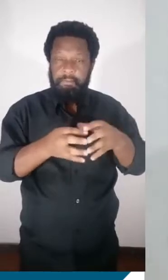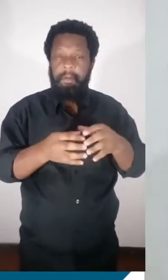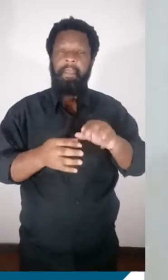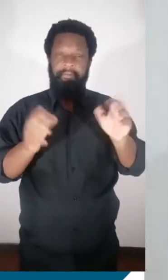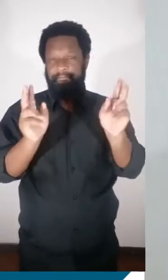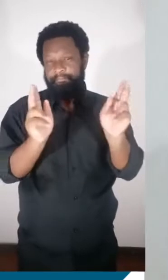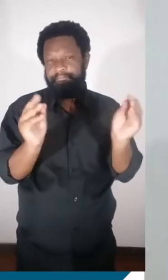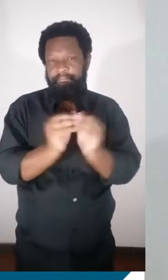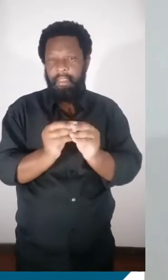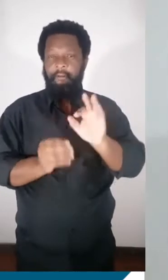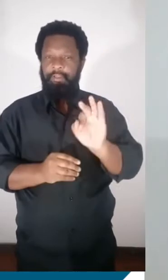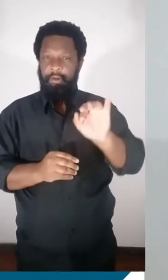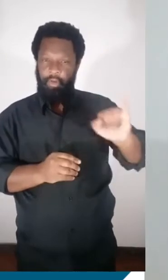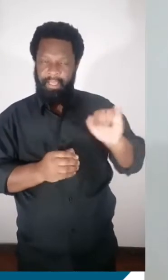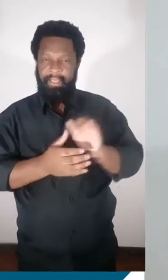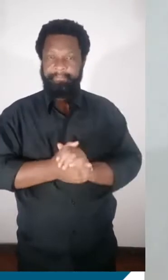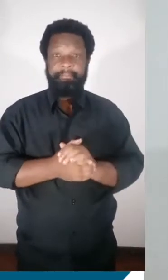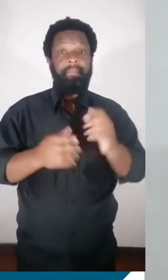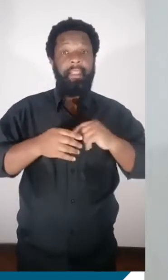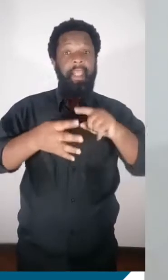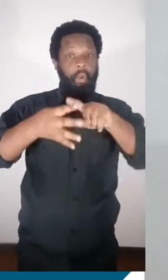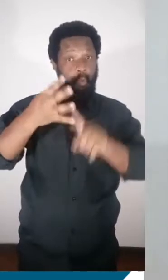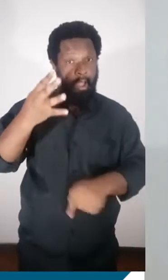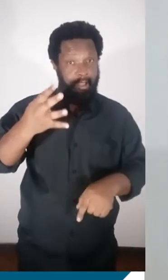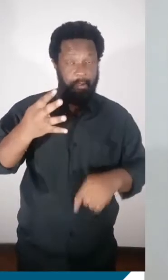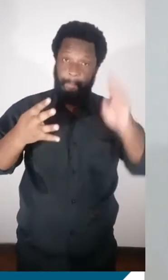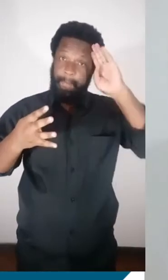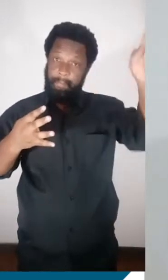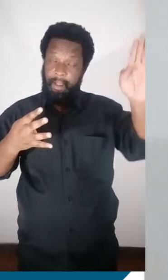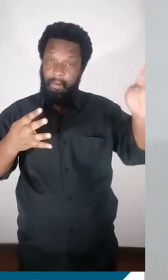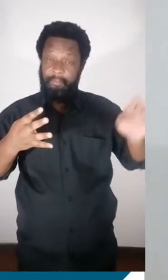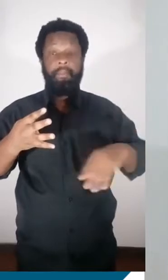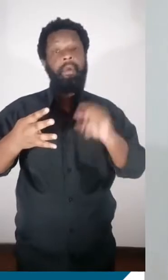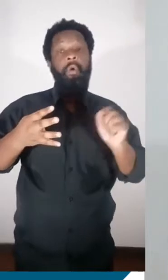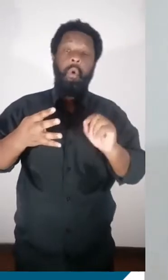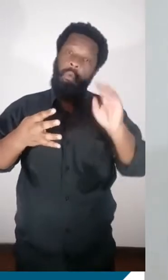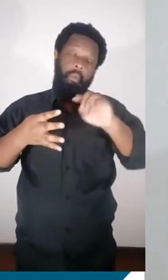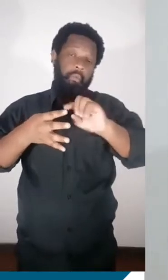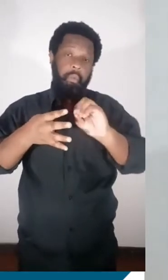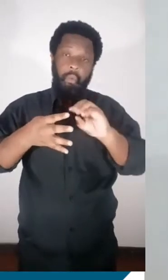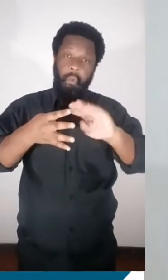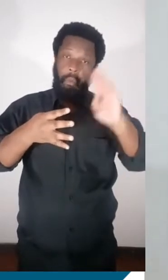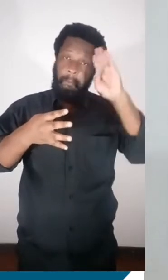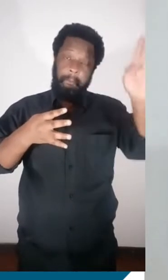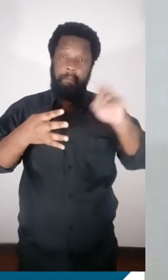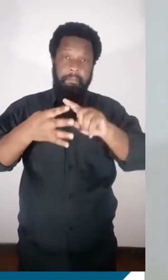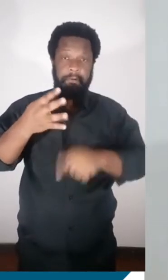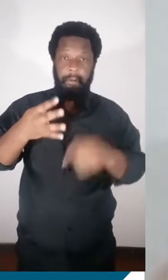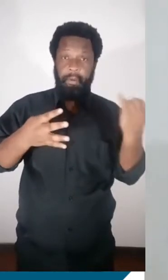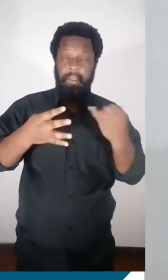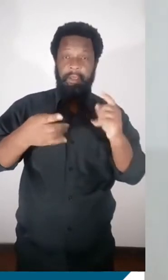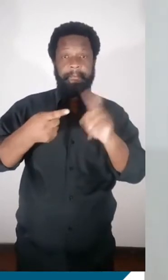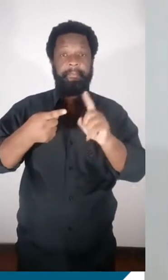mesma função inorgânica. Combinado? Nós temos 4 funções inorgânicas principais, ou 4 funções inorgânicas